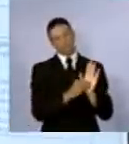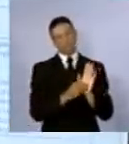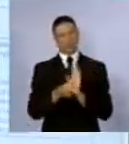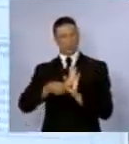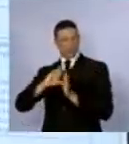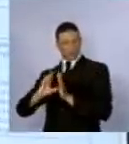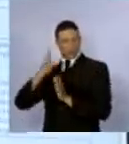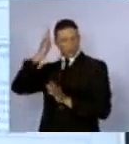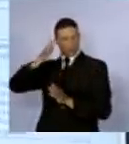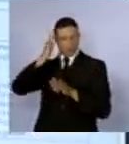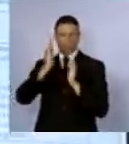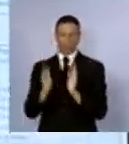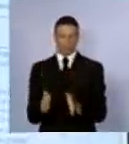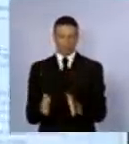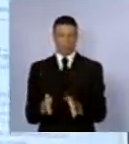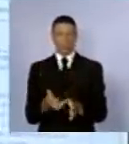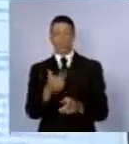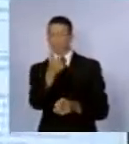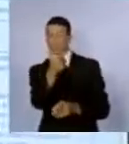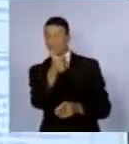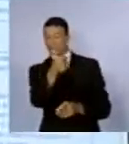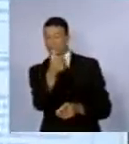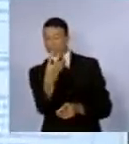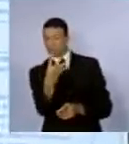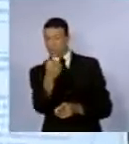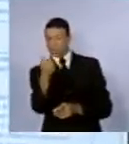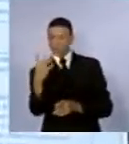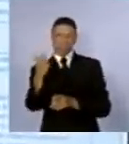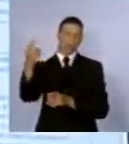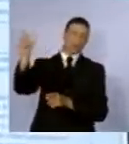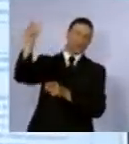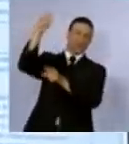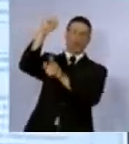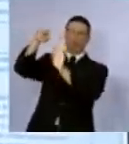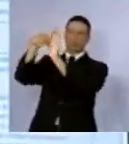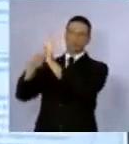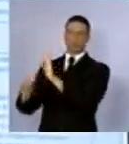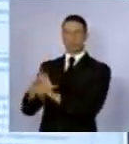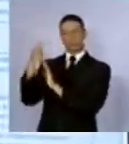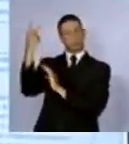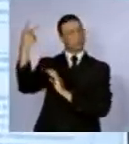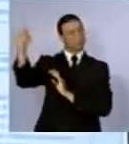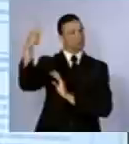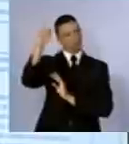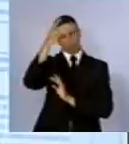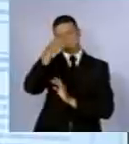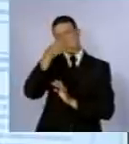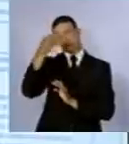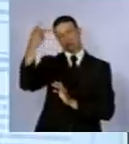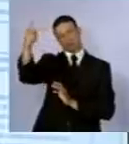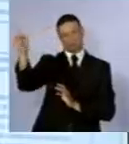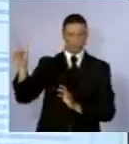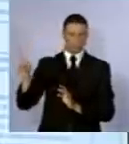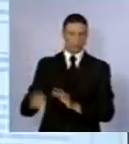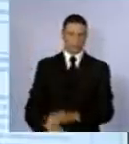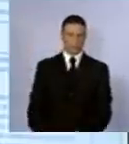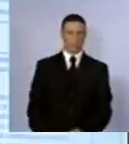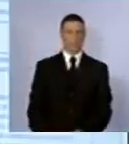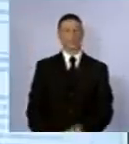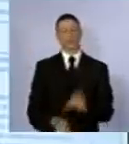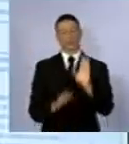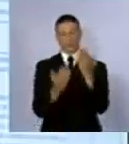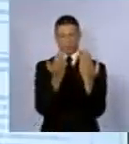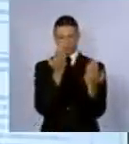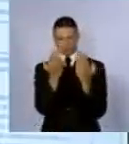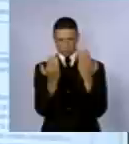aqui, e somente 14 que seguiram outros tipos de normativa própria. Né? E, fazendo essa